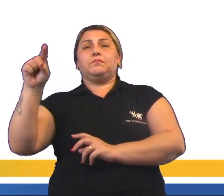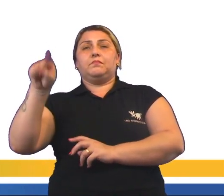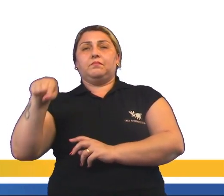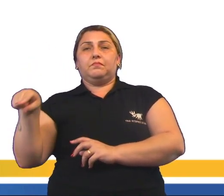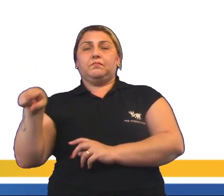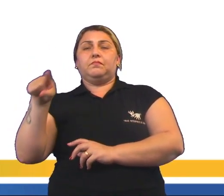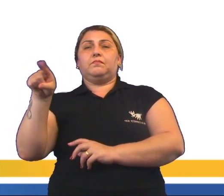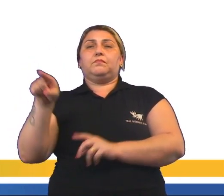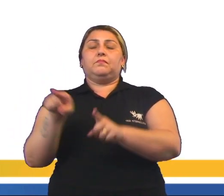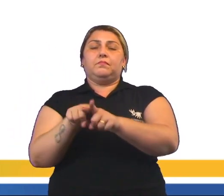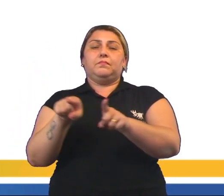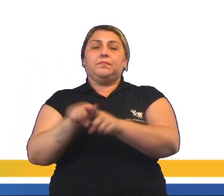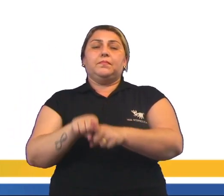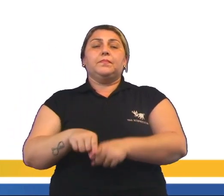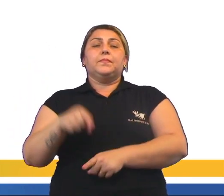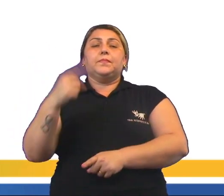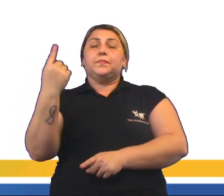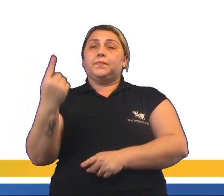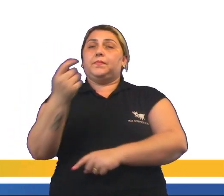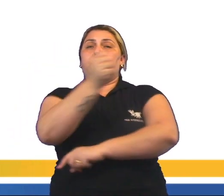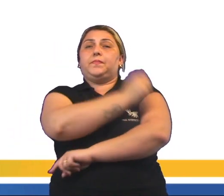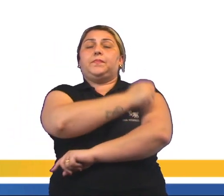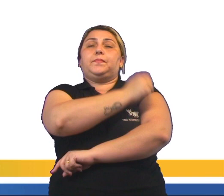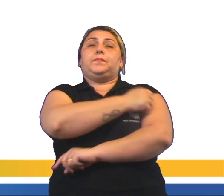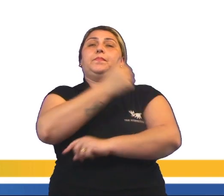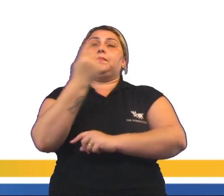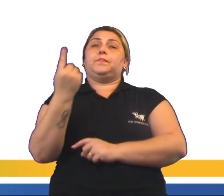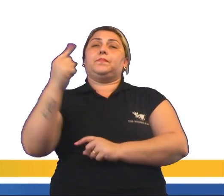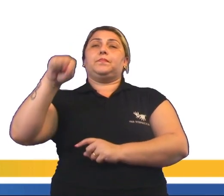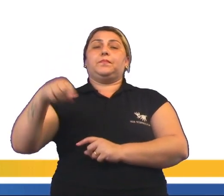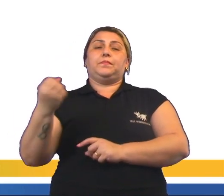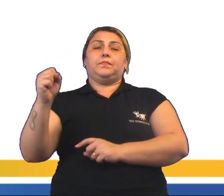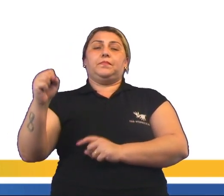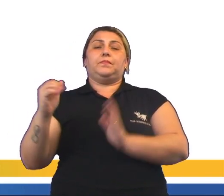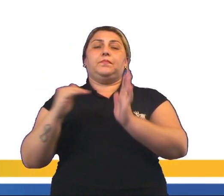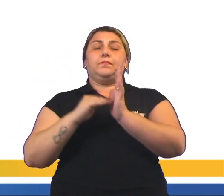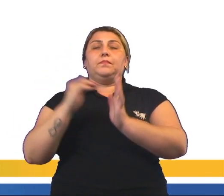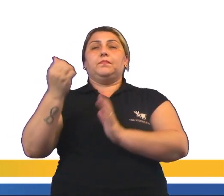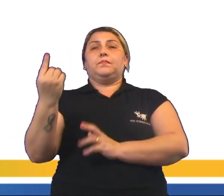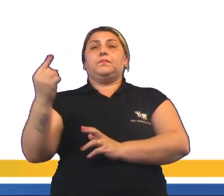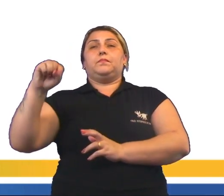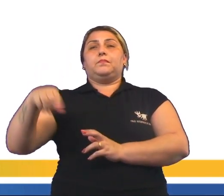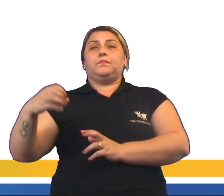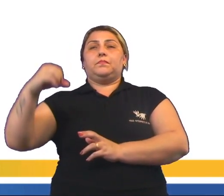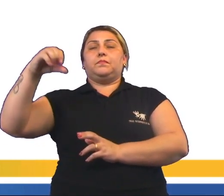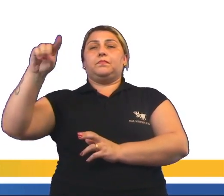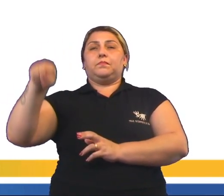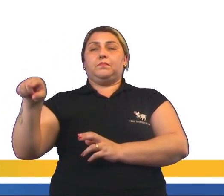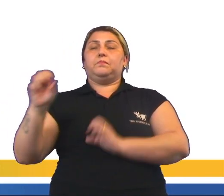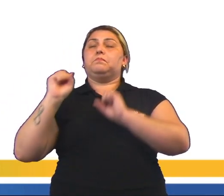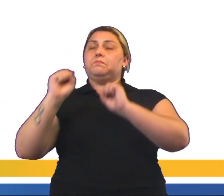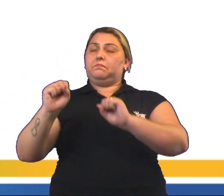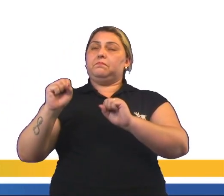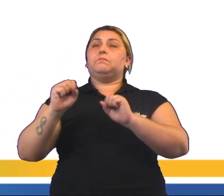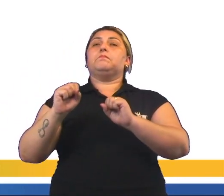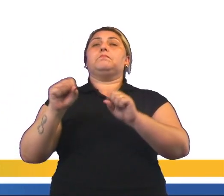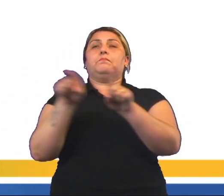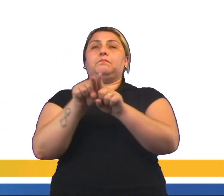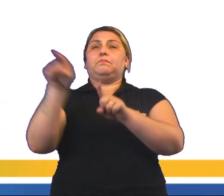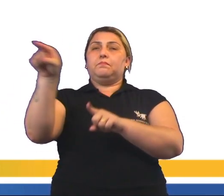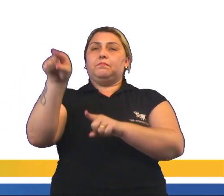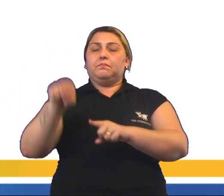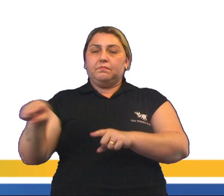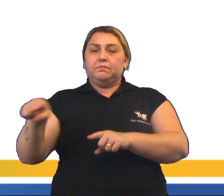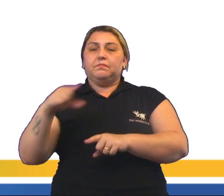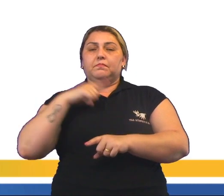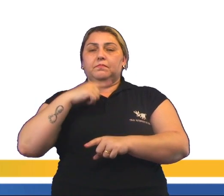aberto também. E nós temos um aluno só, de 1,80 m até 1,90 m, podendo ele ficar aberto.